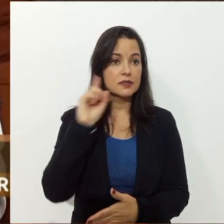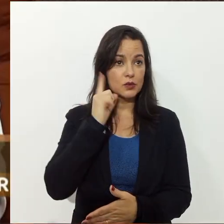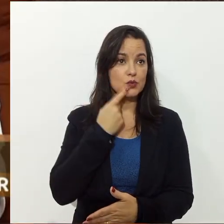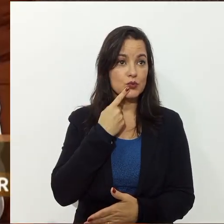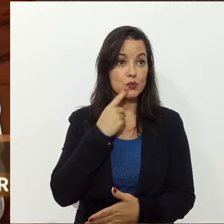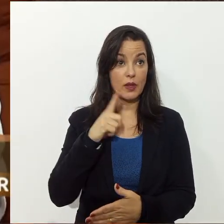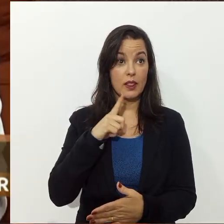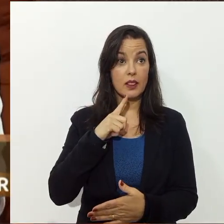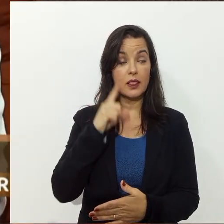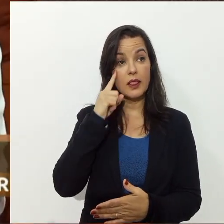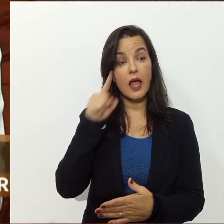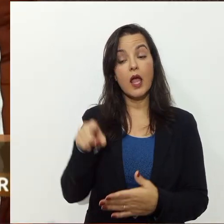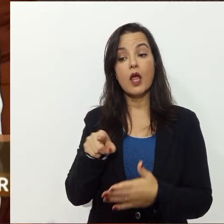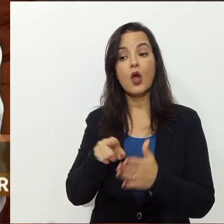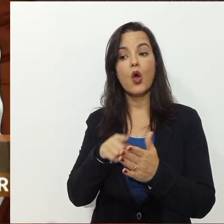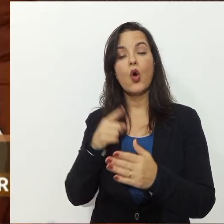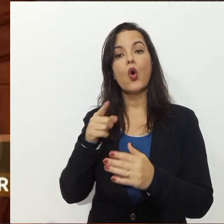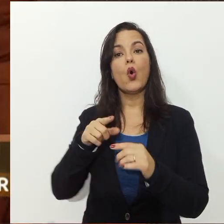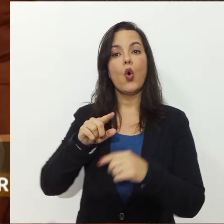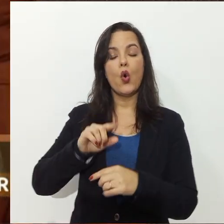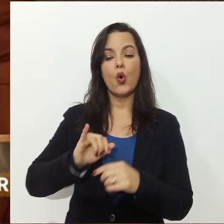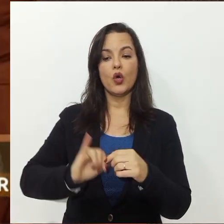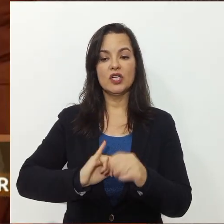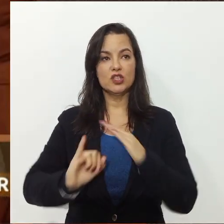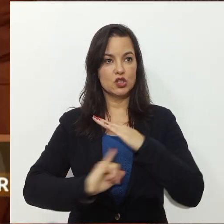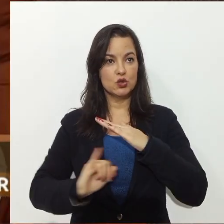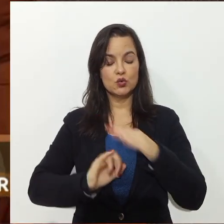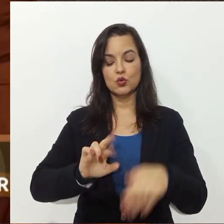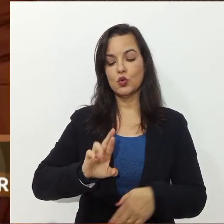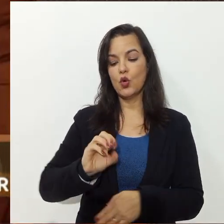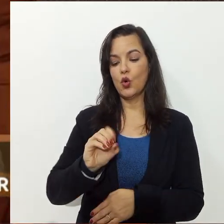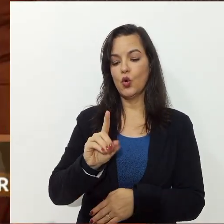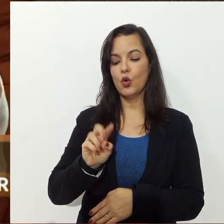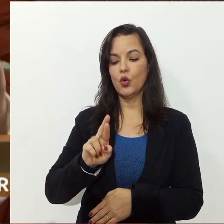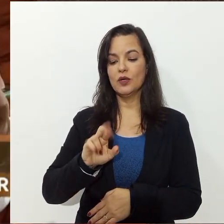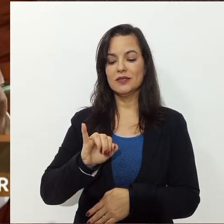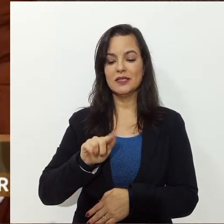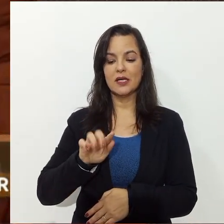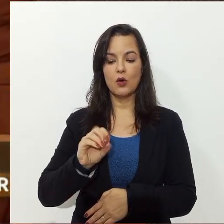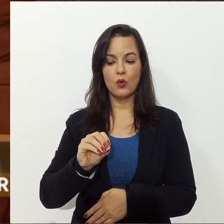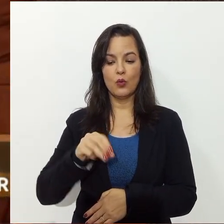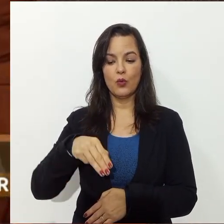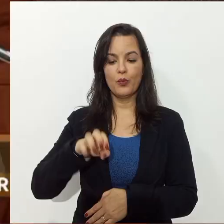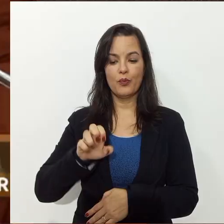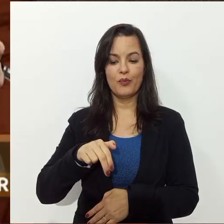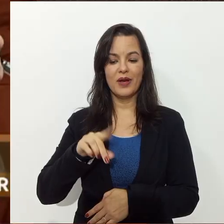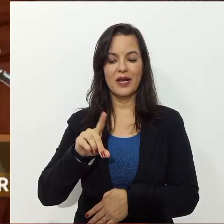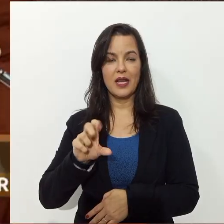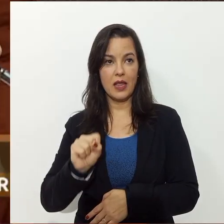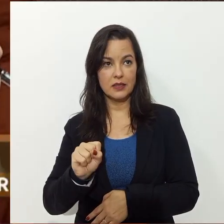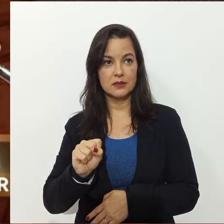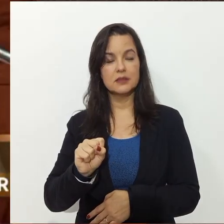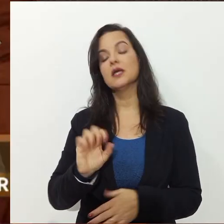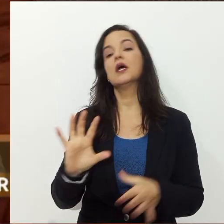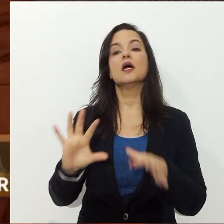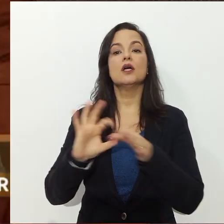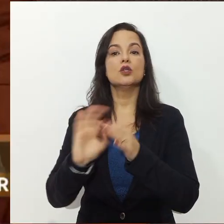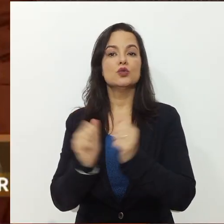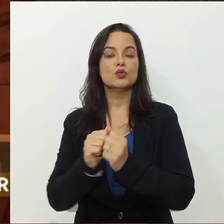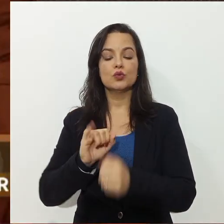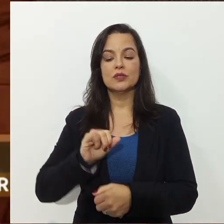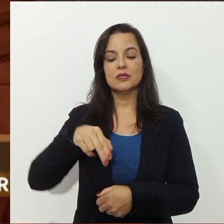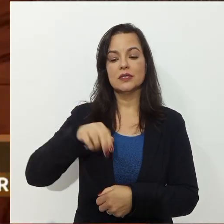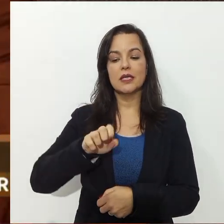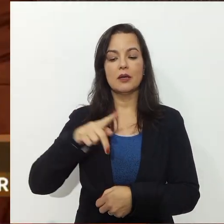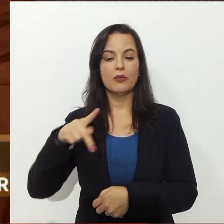Instituto Rodrigo Mendes, que une informações do censo escolar, que é feito pelo INEP, né, que é o Instituto Nacional de Estudos e Pesquisas